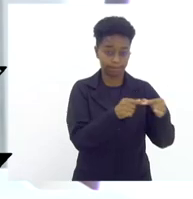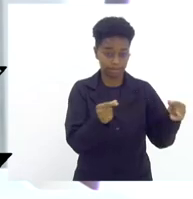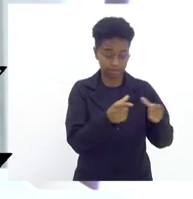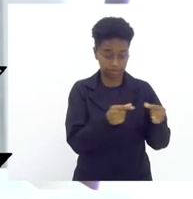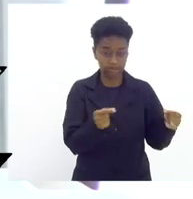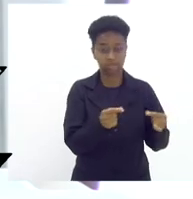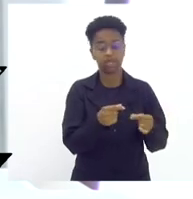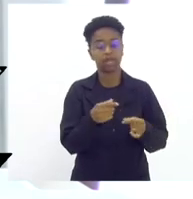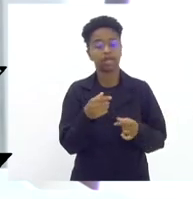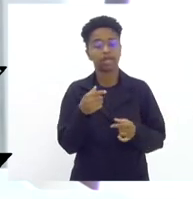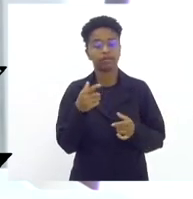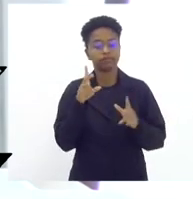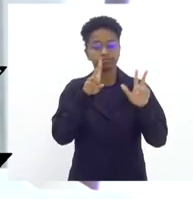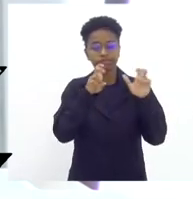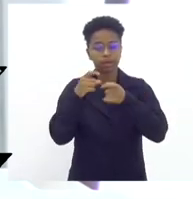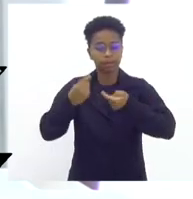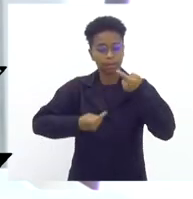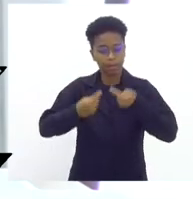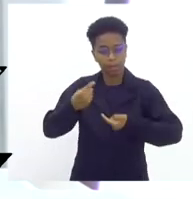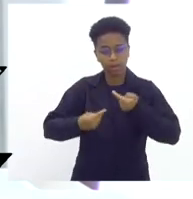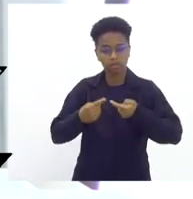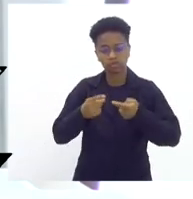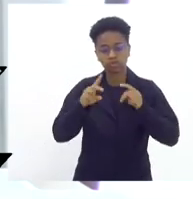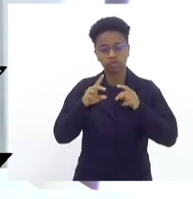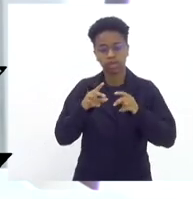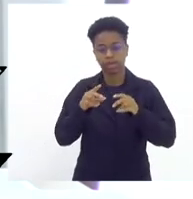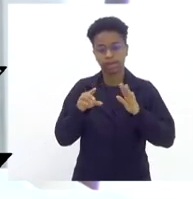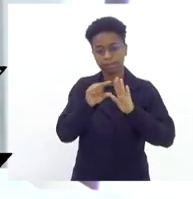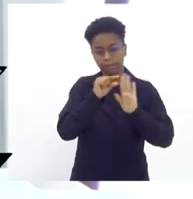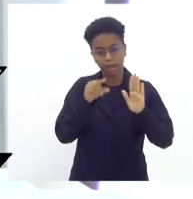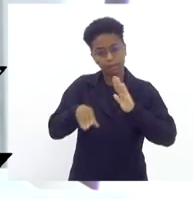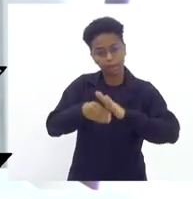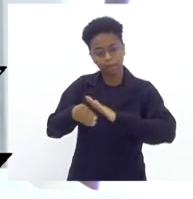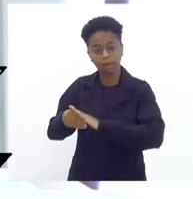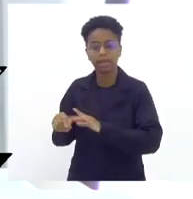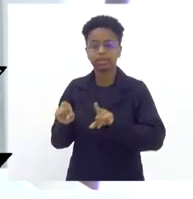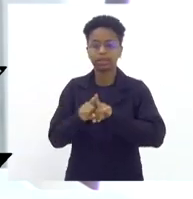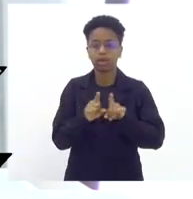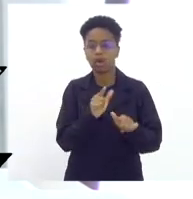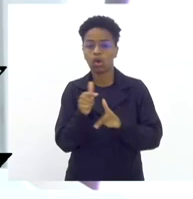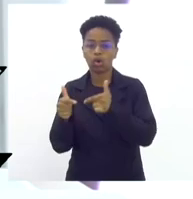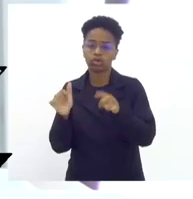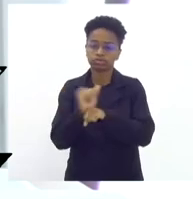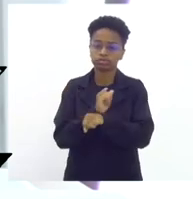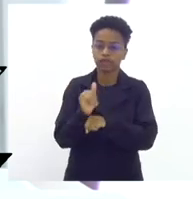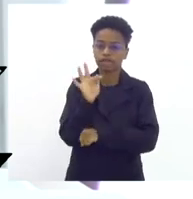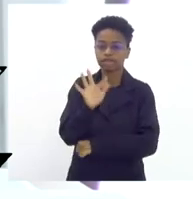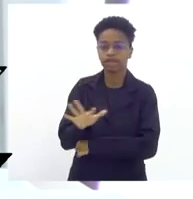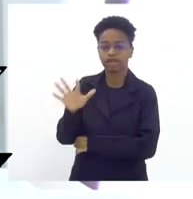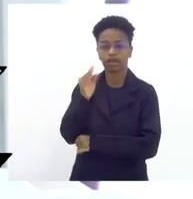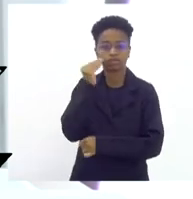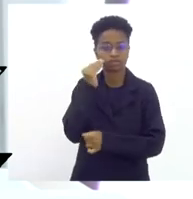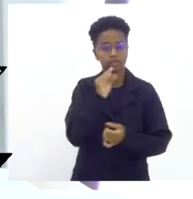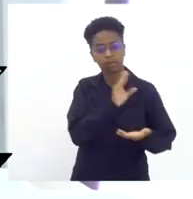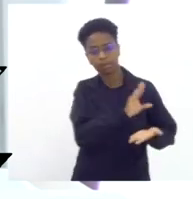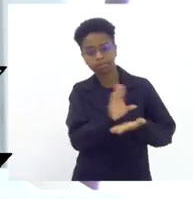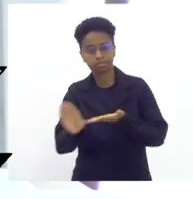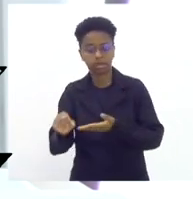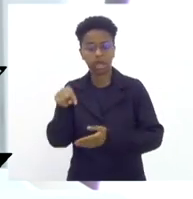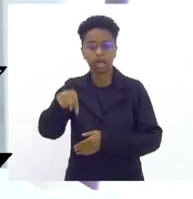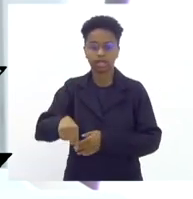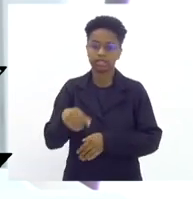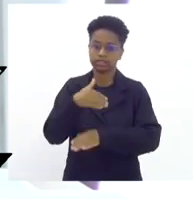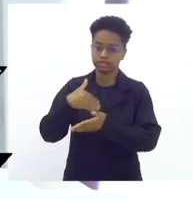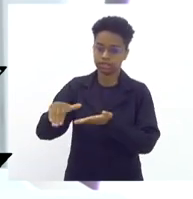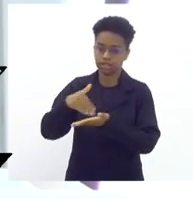tratar de assuntos relacionados a emenda parlamentares e outros recursos federais para trazerem para nossa secretaria